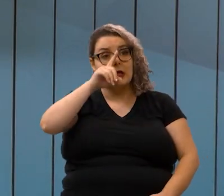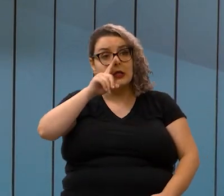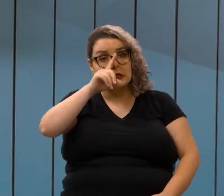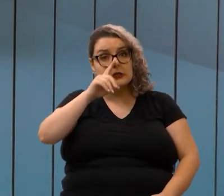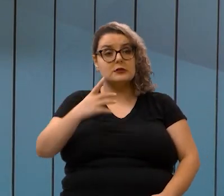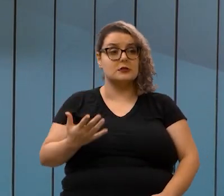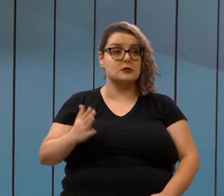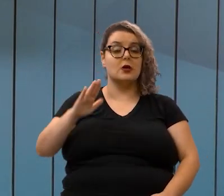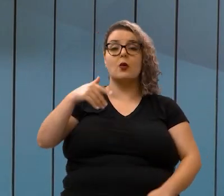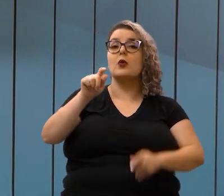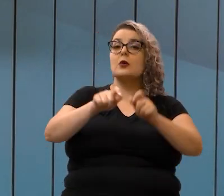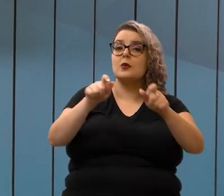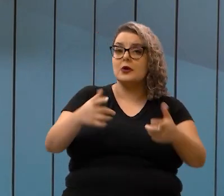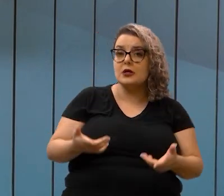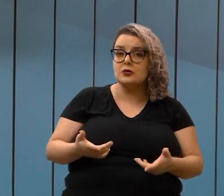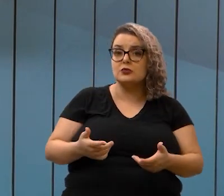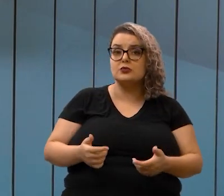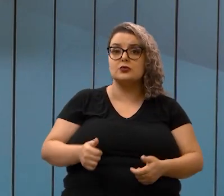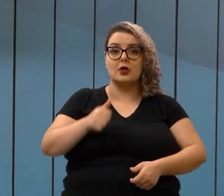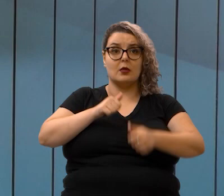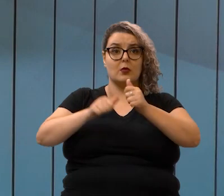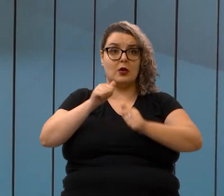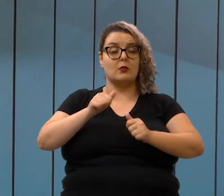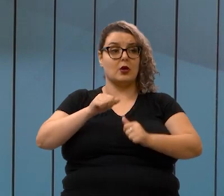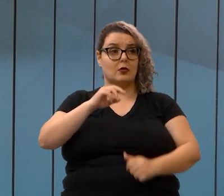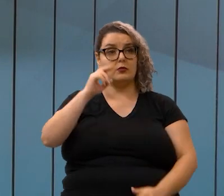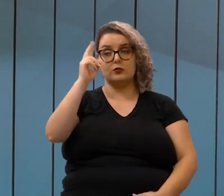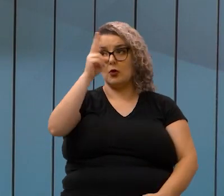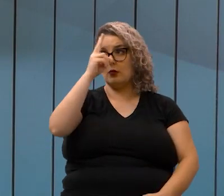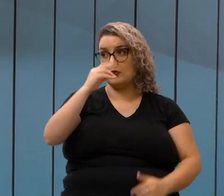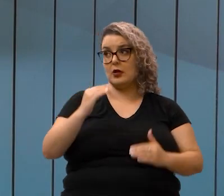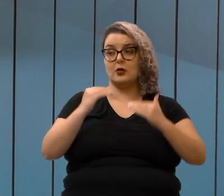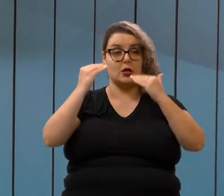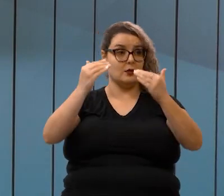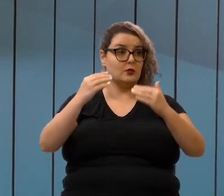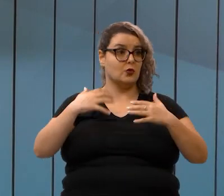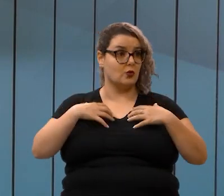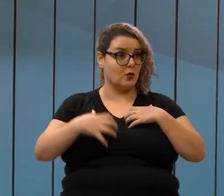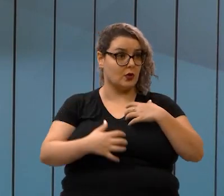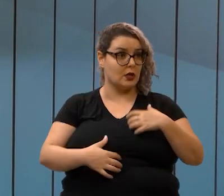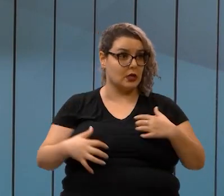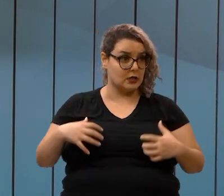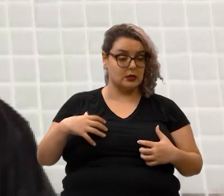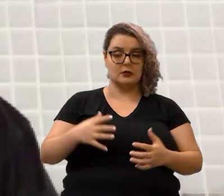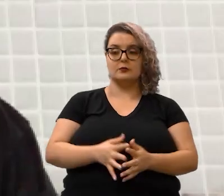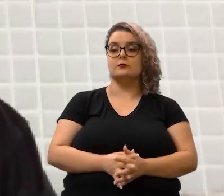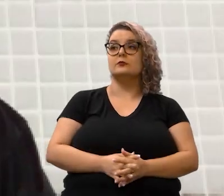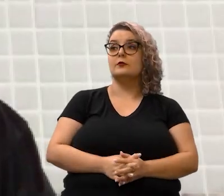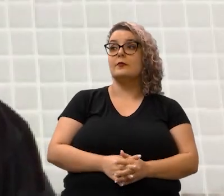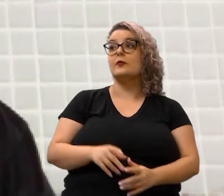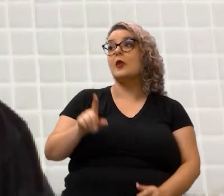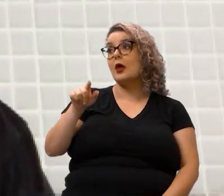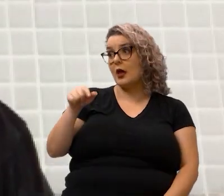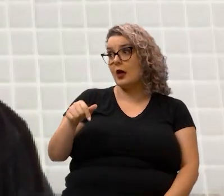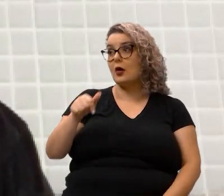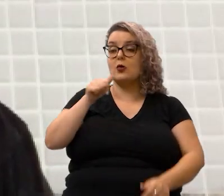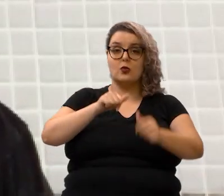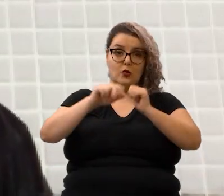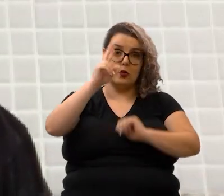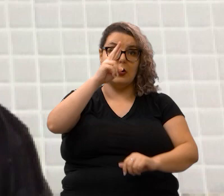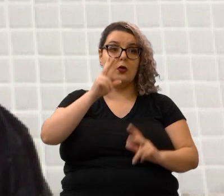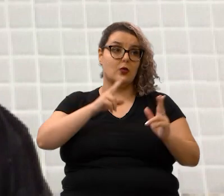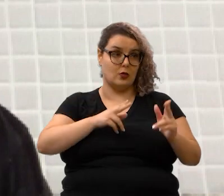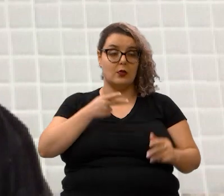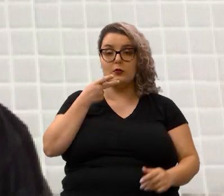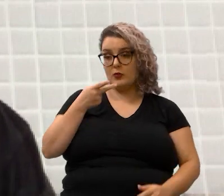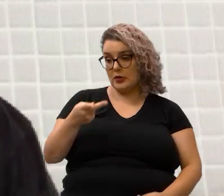riscos quando as pessoas consomem álcool excessivamente para o organismo? O álcool, como eu